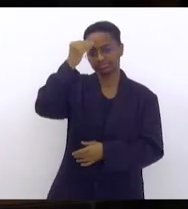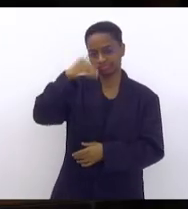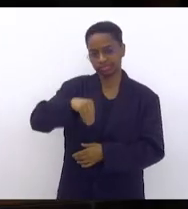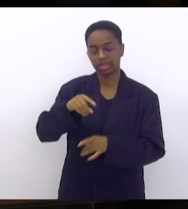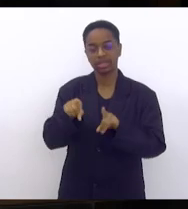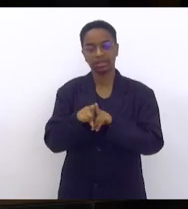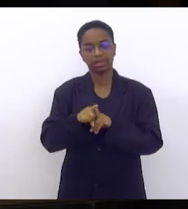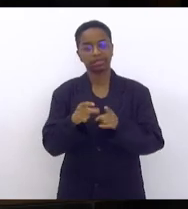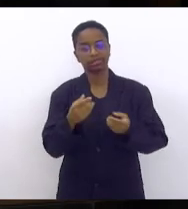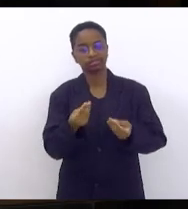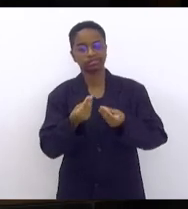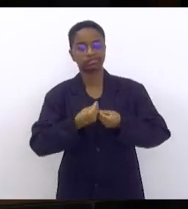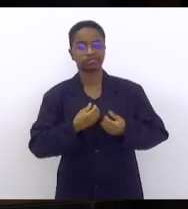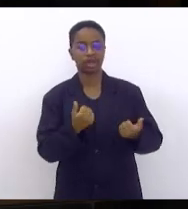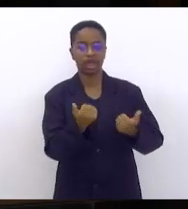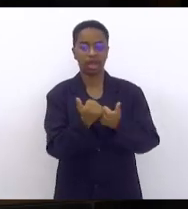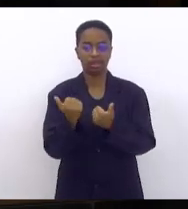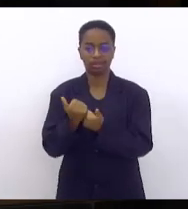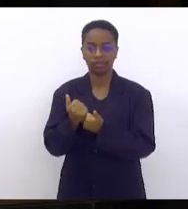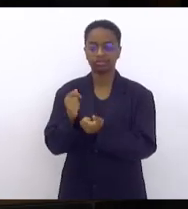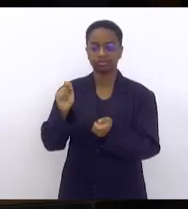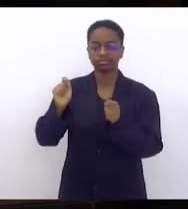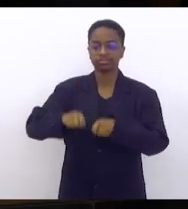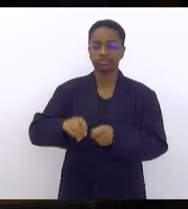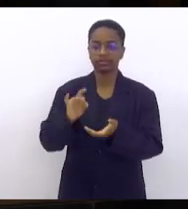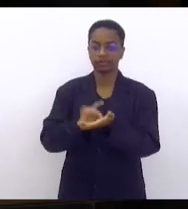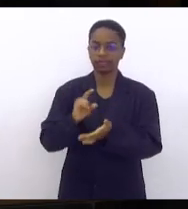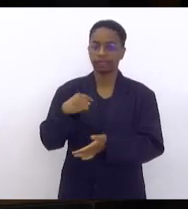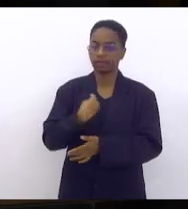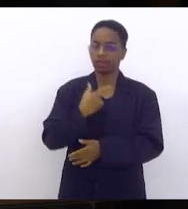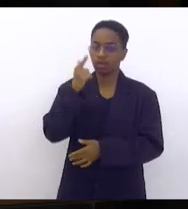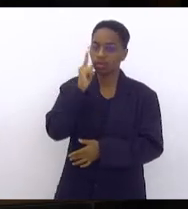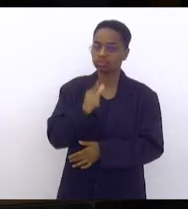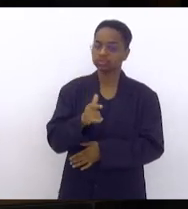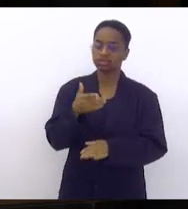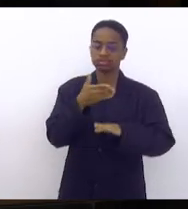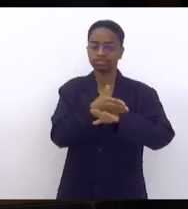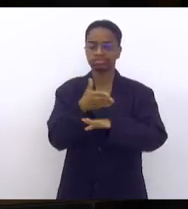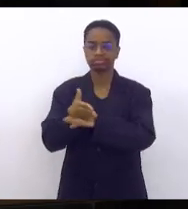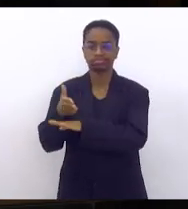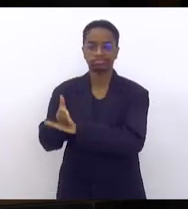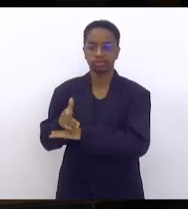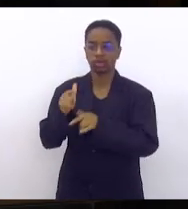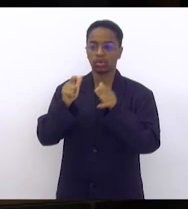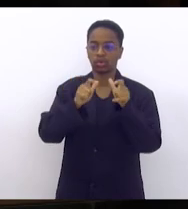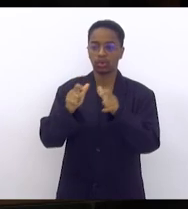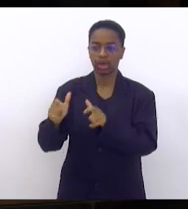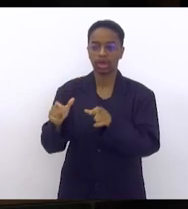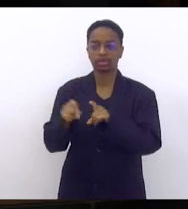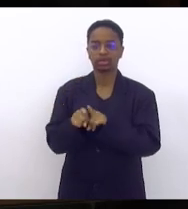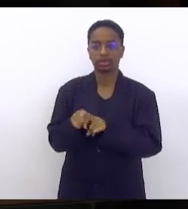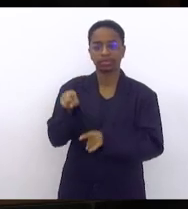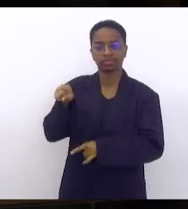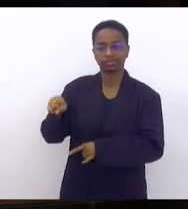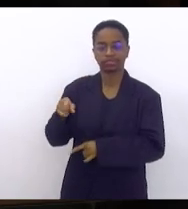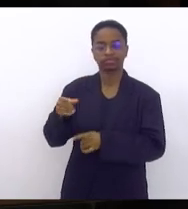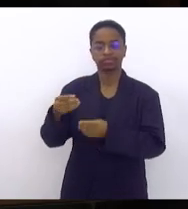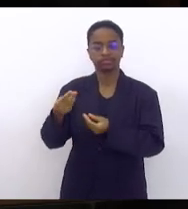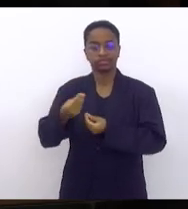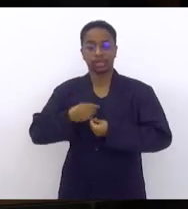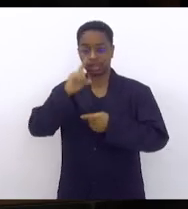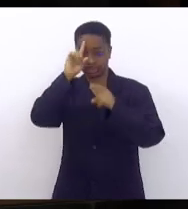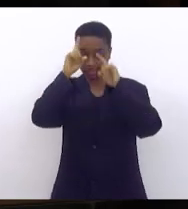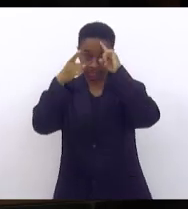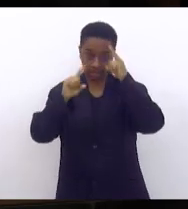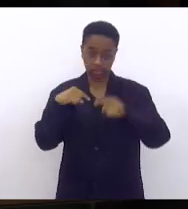dando subsídios para que a gente consiga, né, estar nos espaços. Inclusive, partiu dele essa ideia de a gente estar